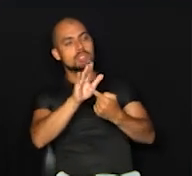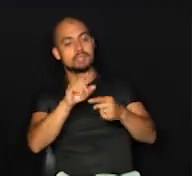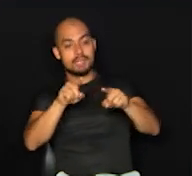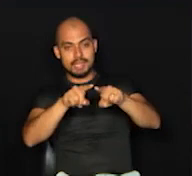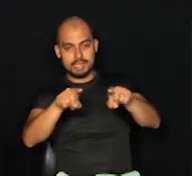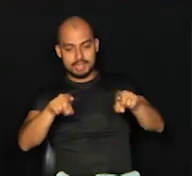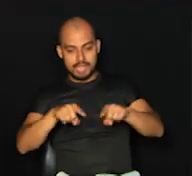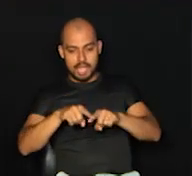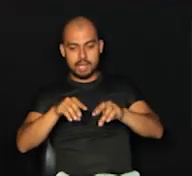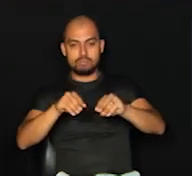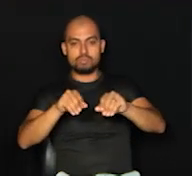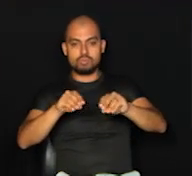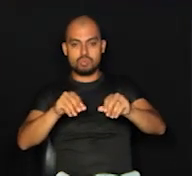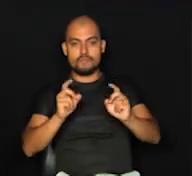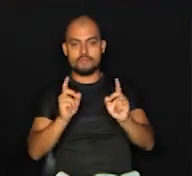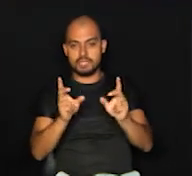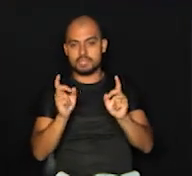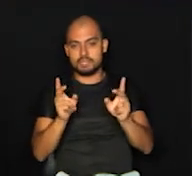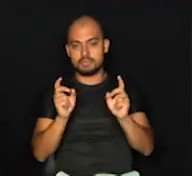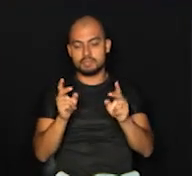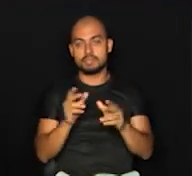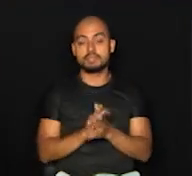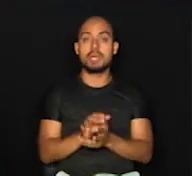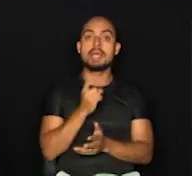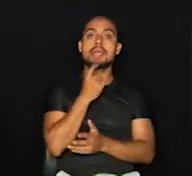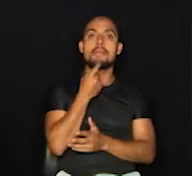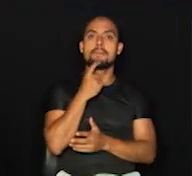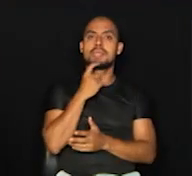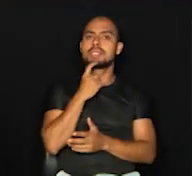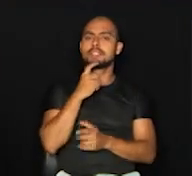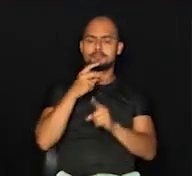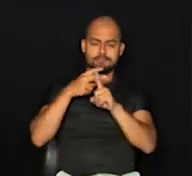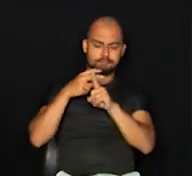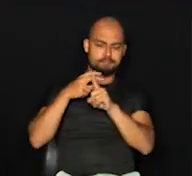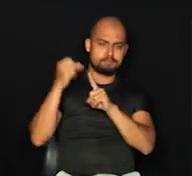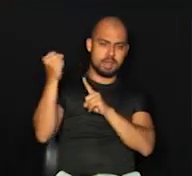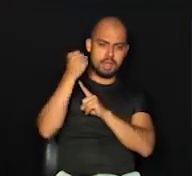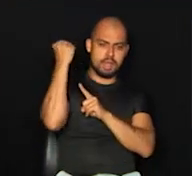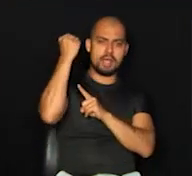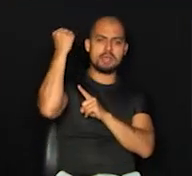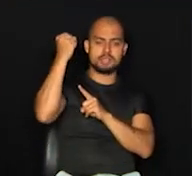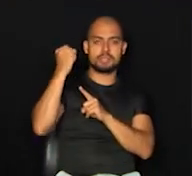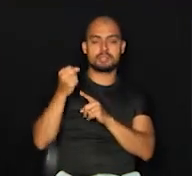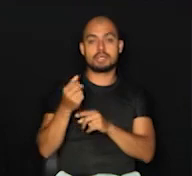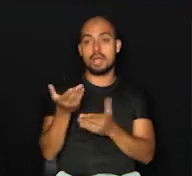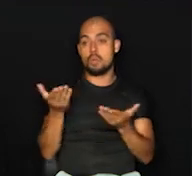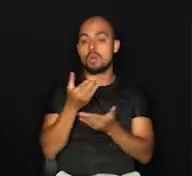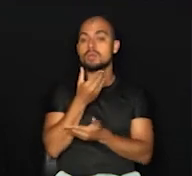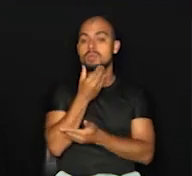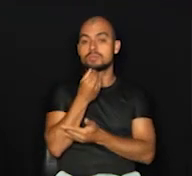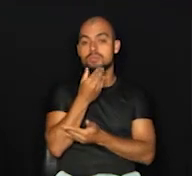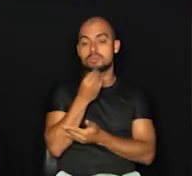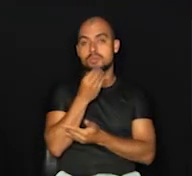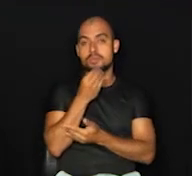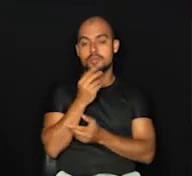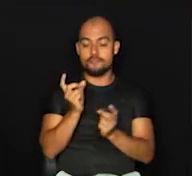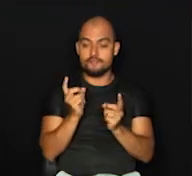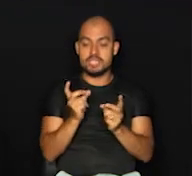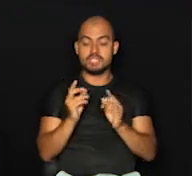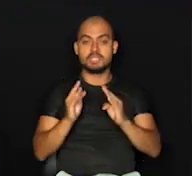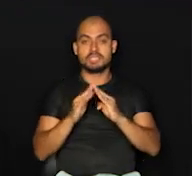é campeã na região metropolitana na venda de loteamentos e o corretor de imóveis faz parte